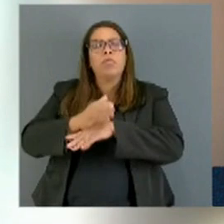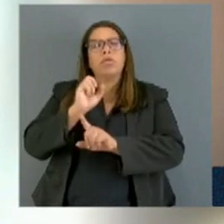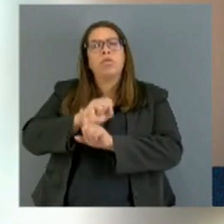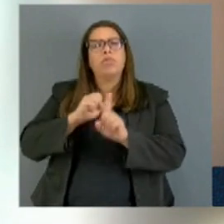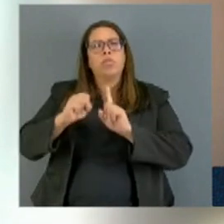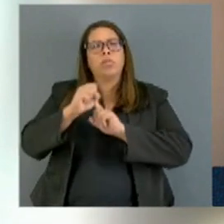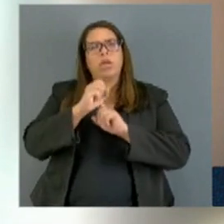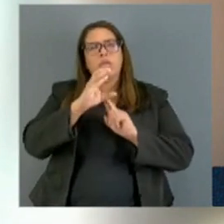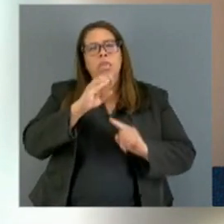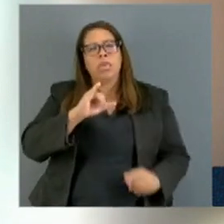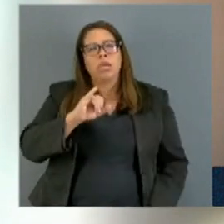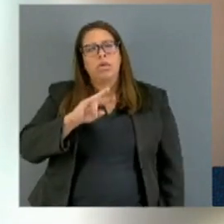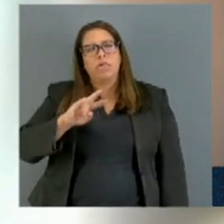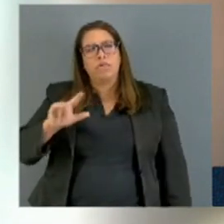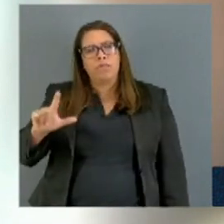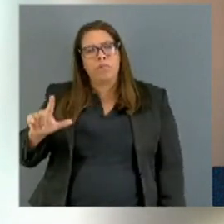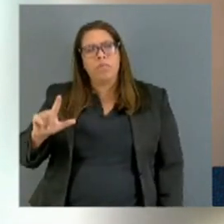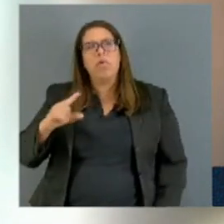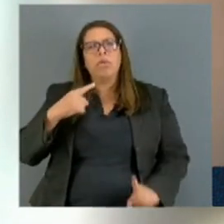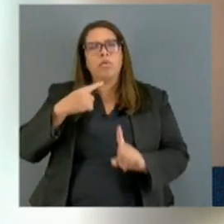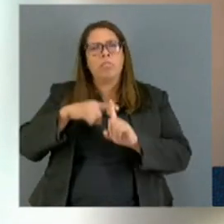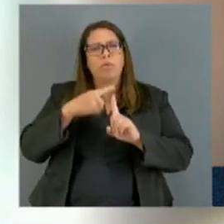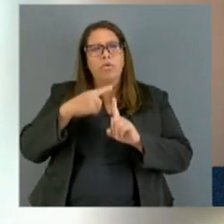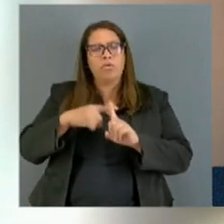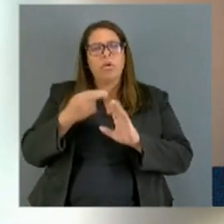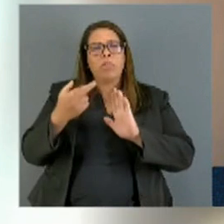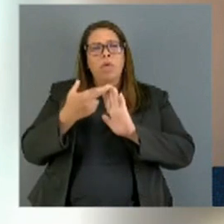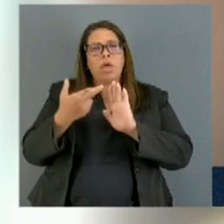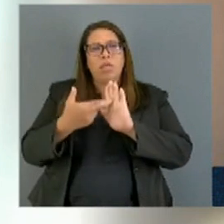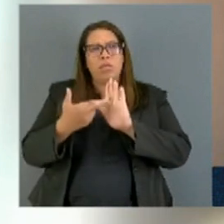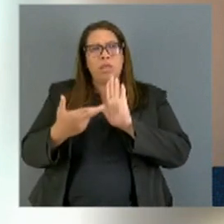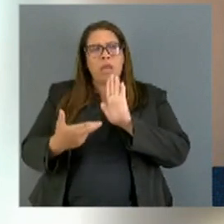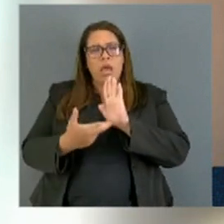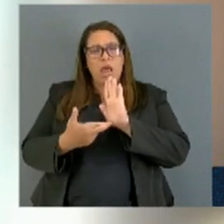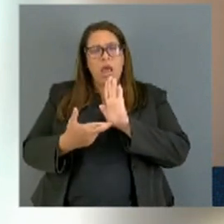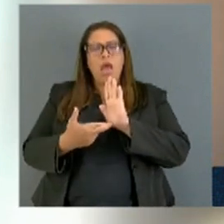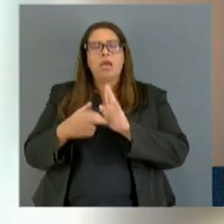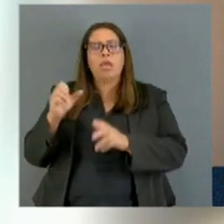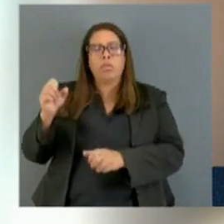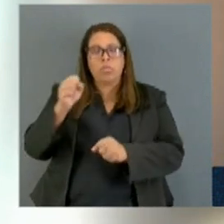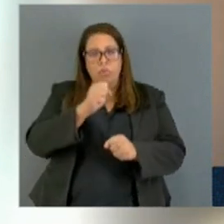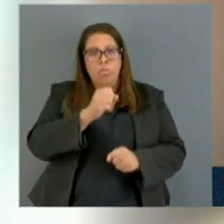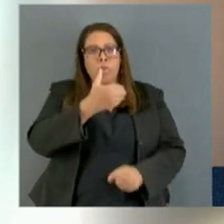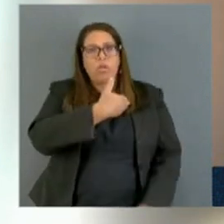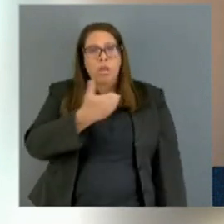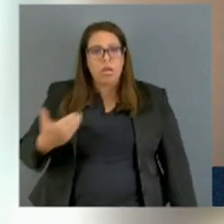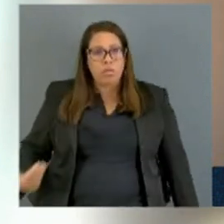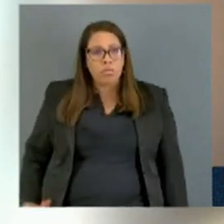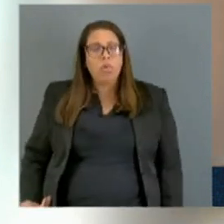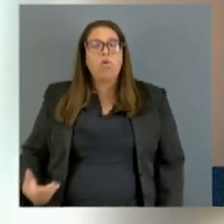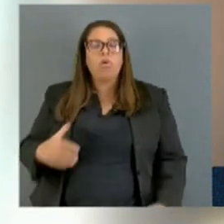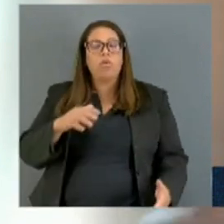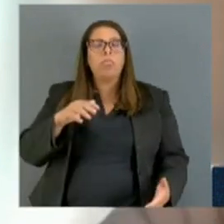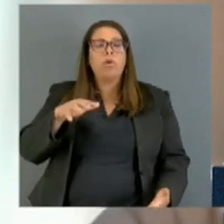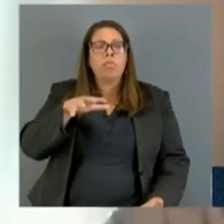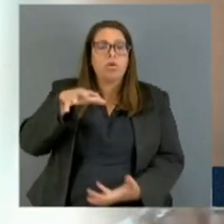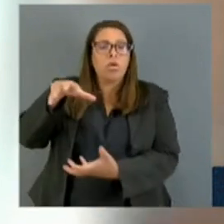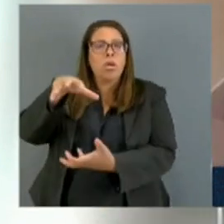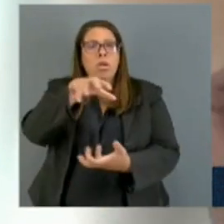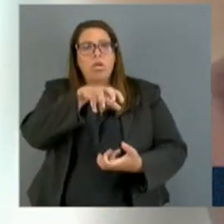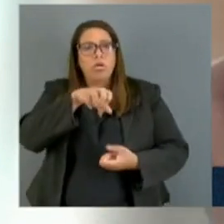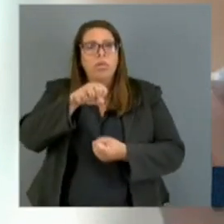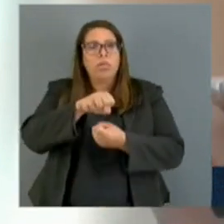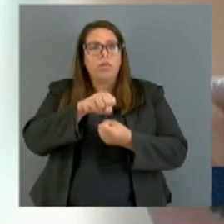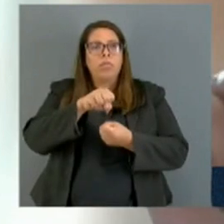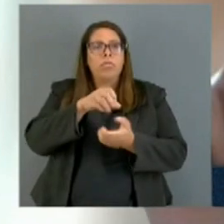fundamental. Outro ponto positivo são as regras programáticas para o poder público para fomento à inovação sustentável, com destaque na